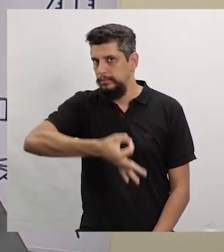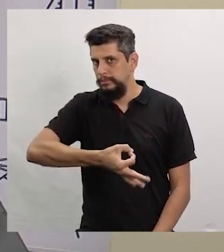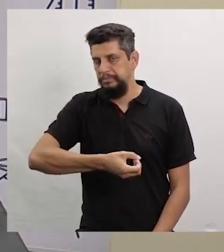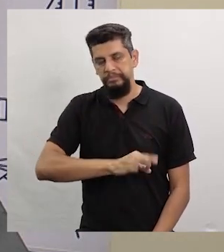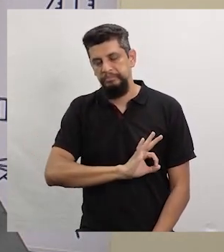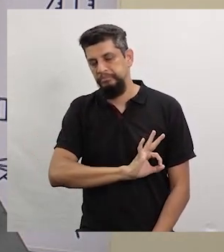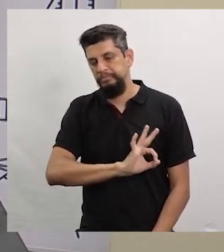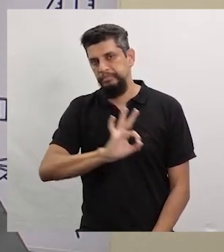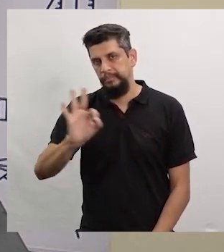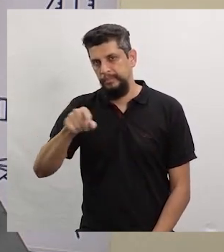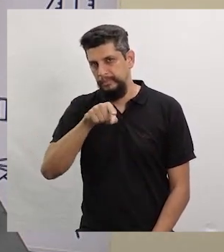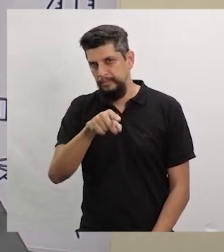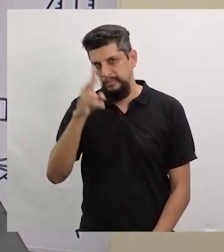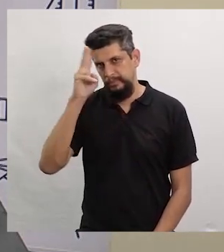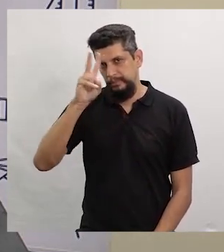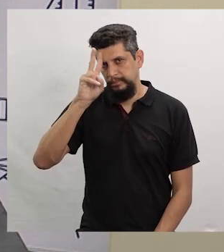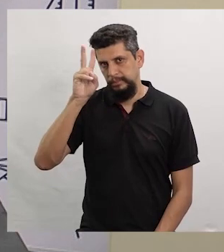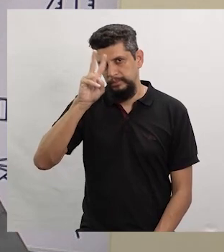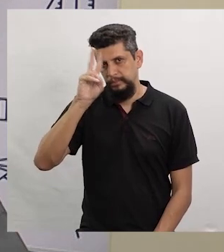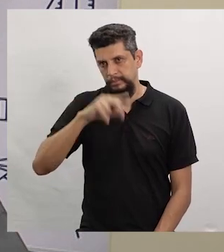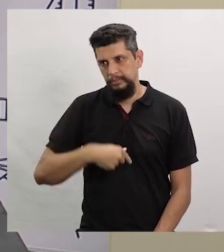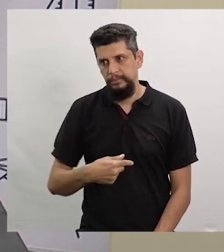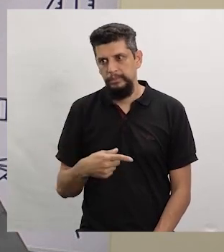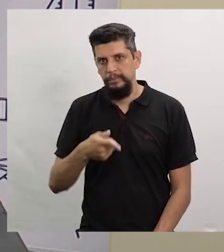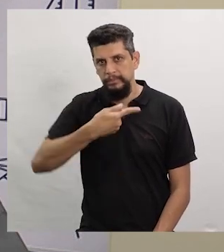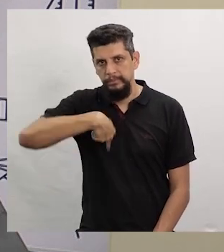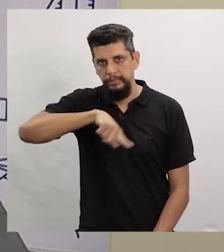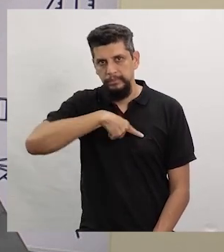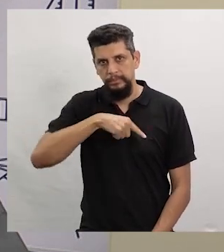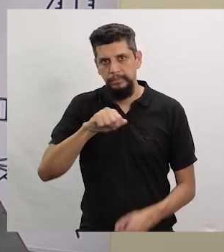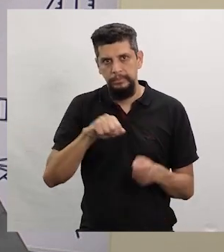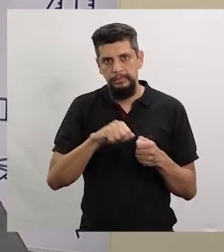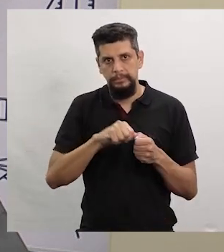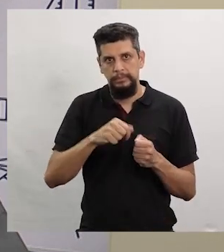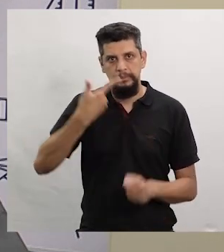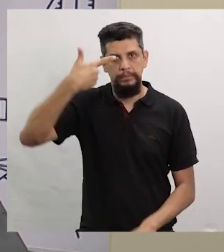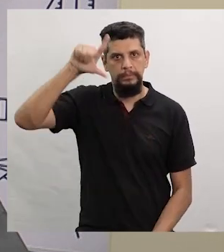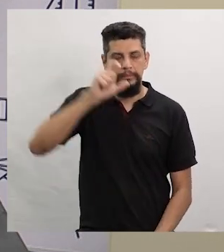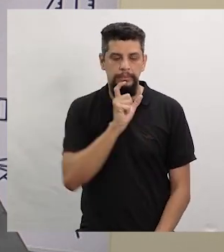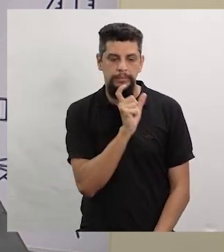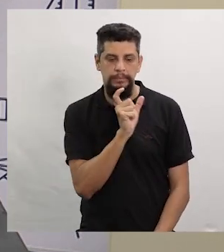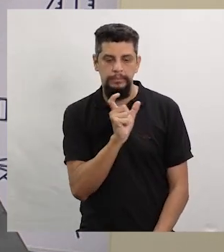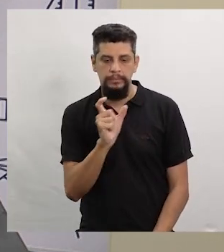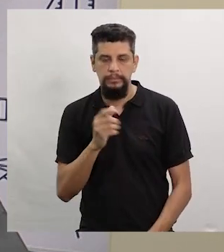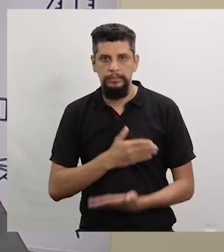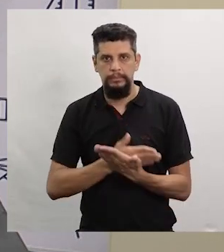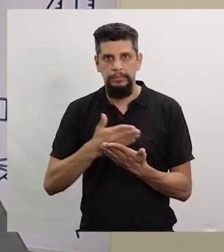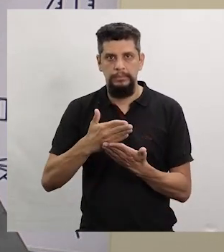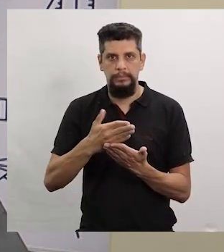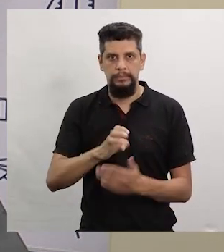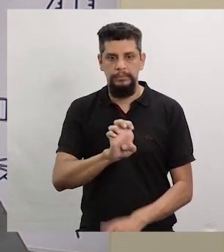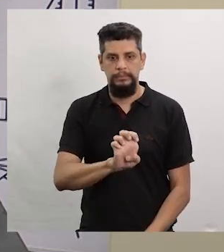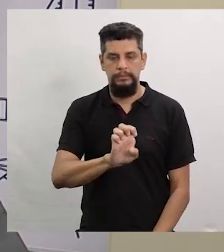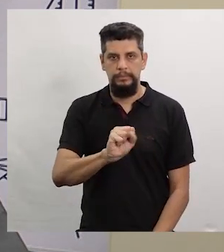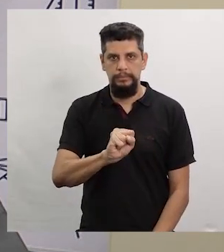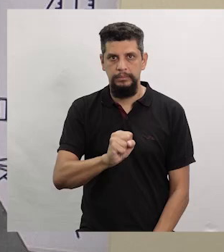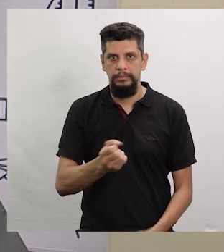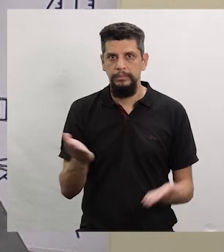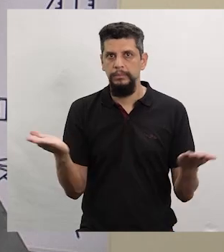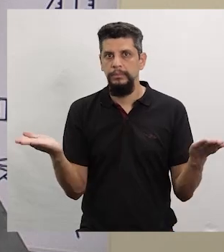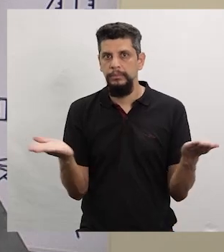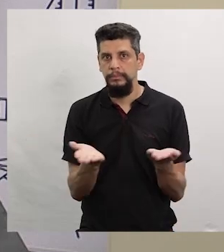certo muito bem então lembram que eu falei para vocês que nós nós íamos formar outras palavras que também começam com